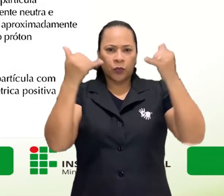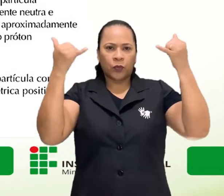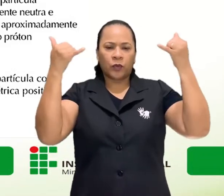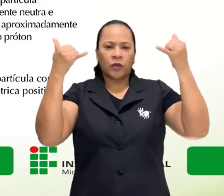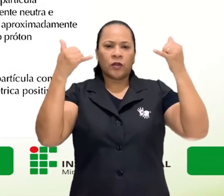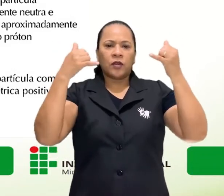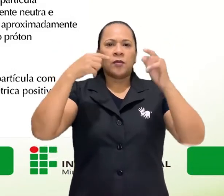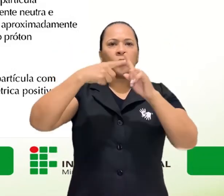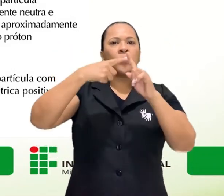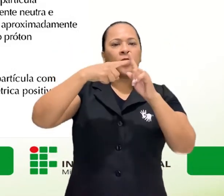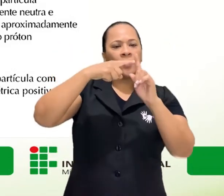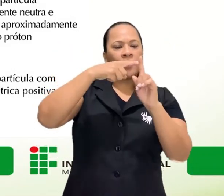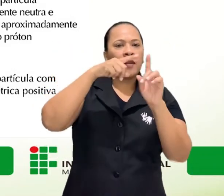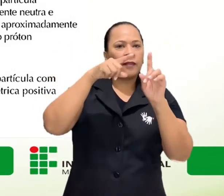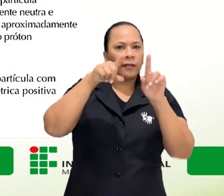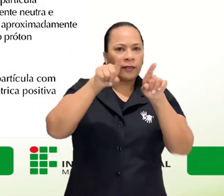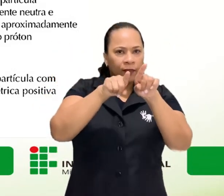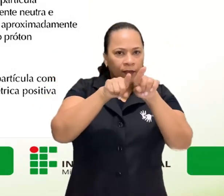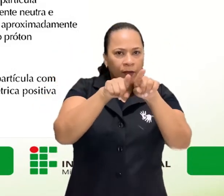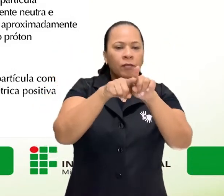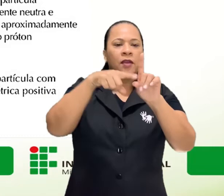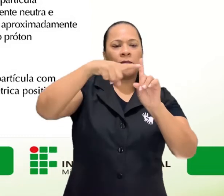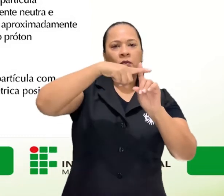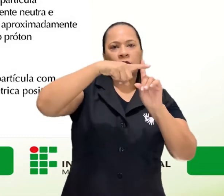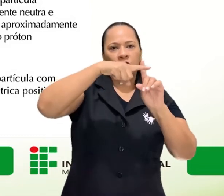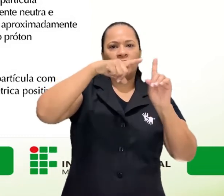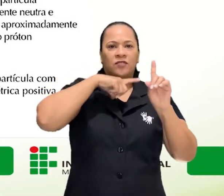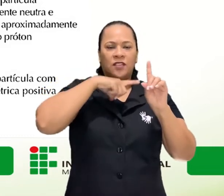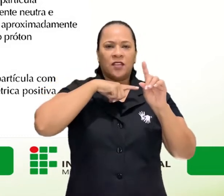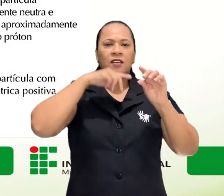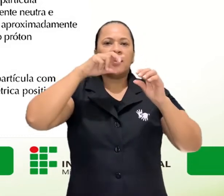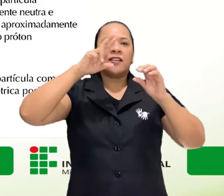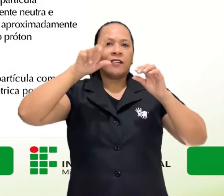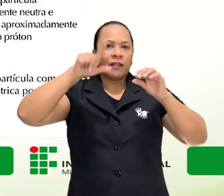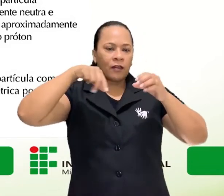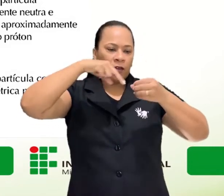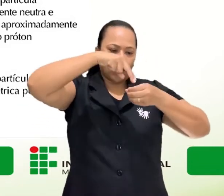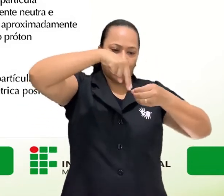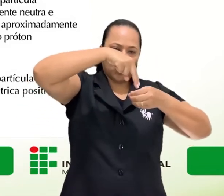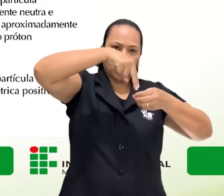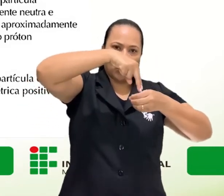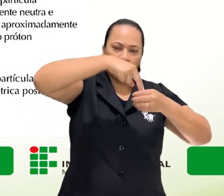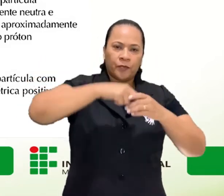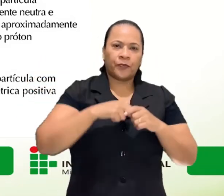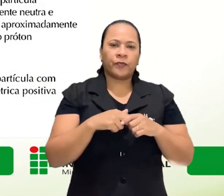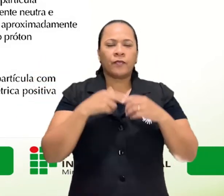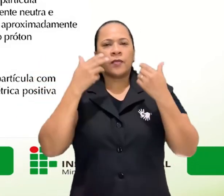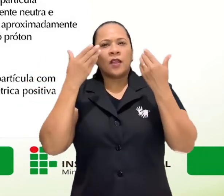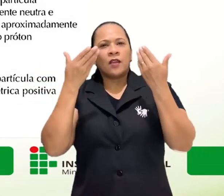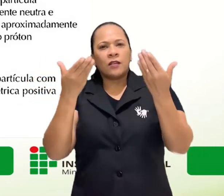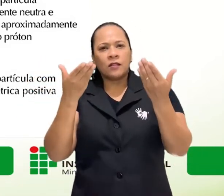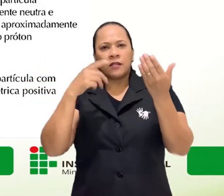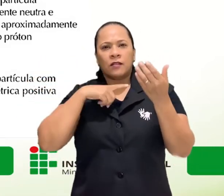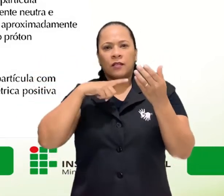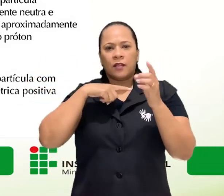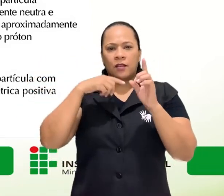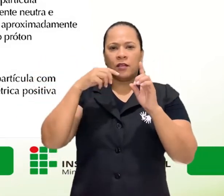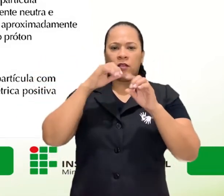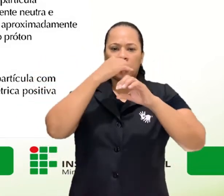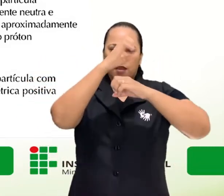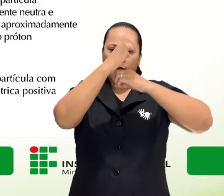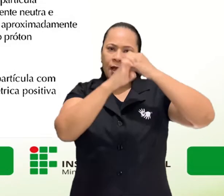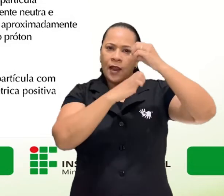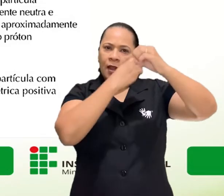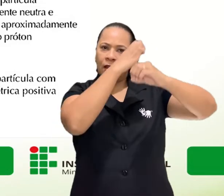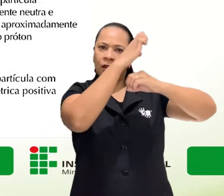tenho partículas positivas. No caso aqui, o núcleo. A região em que os elétrons